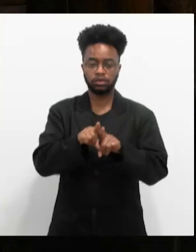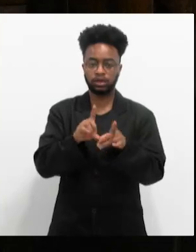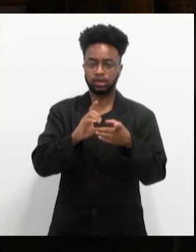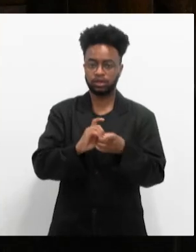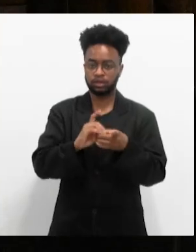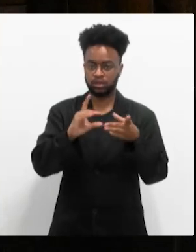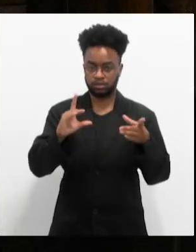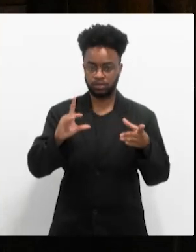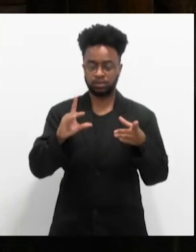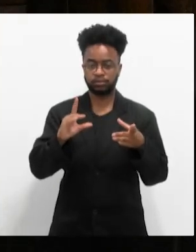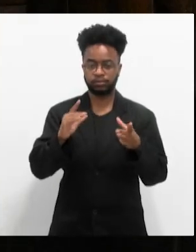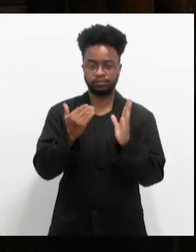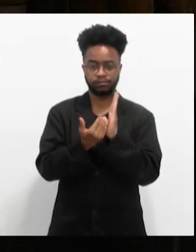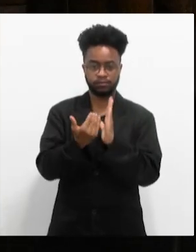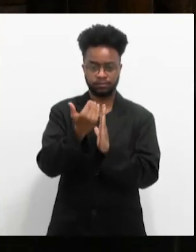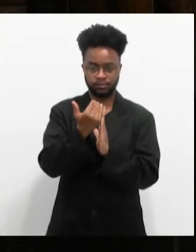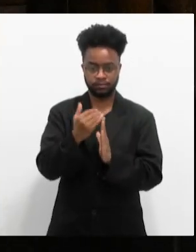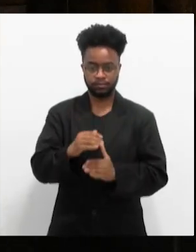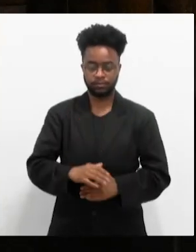democrata imenso.